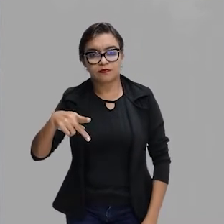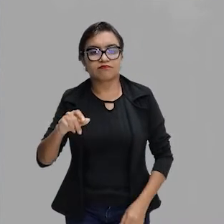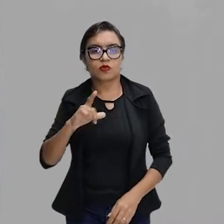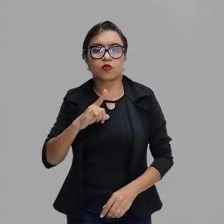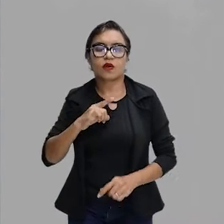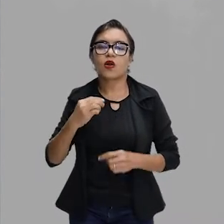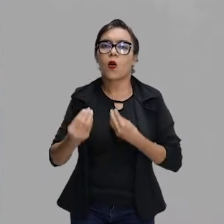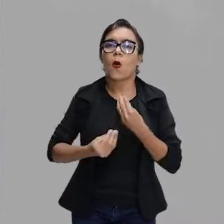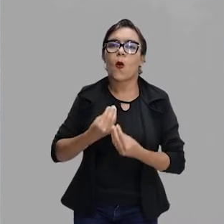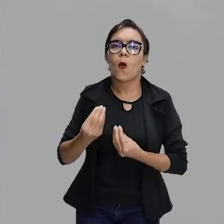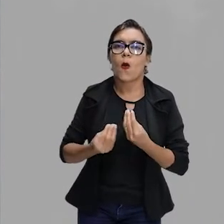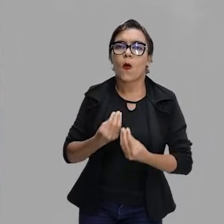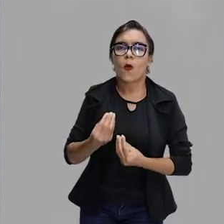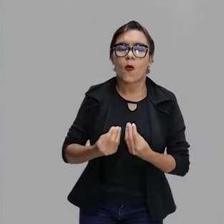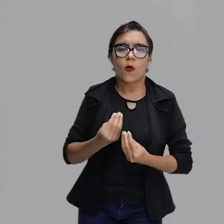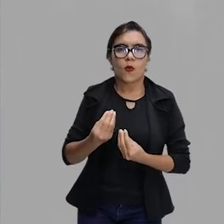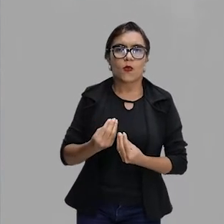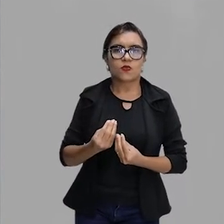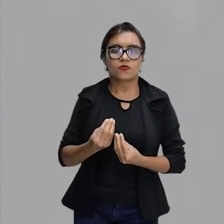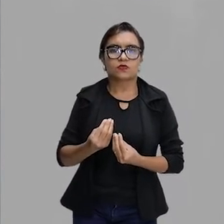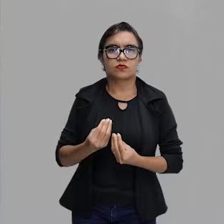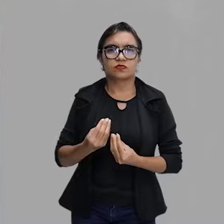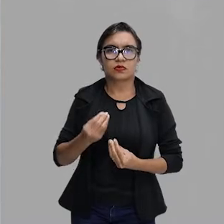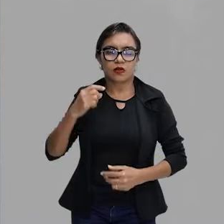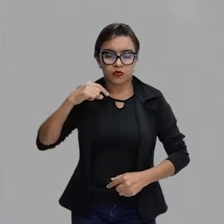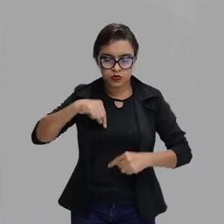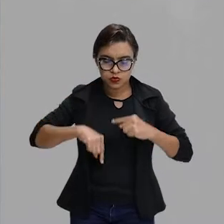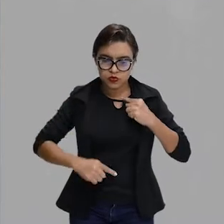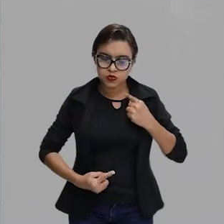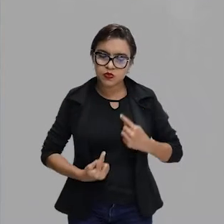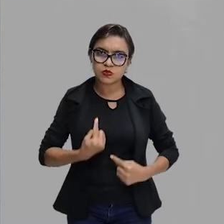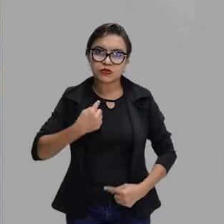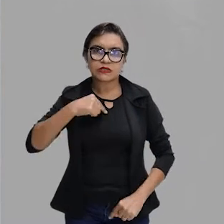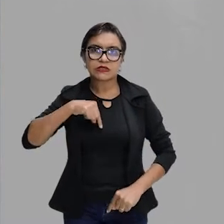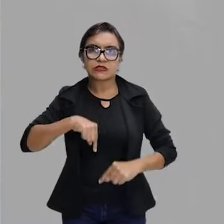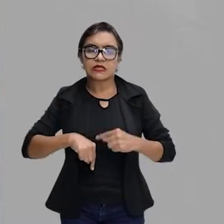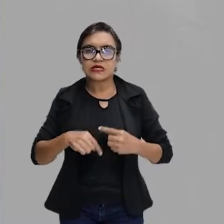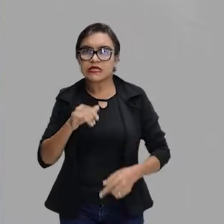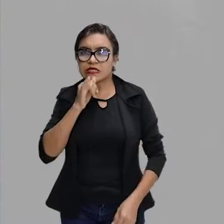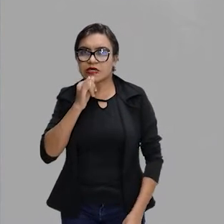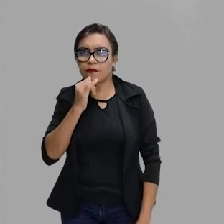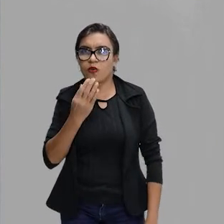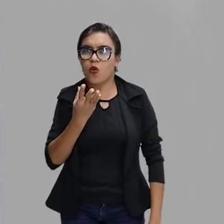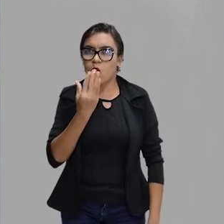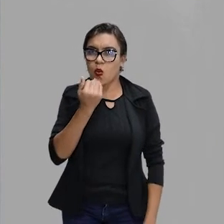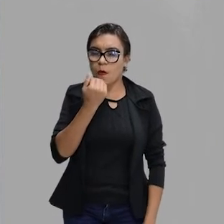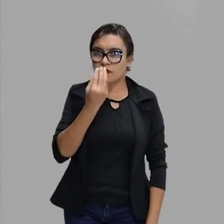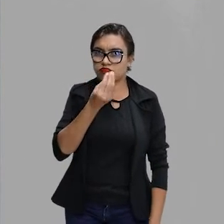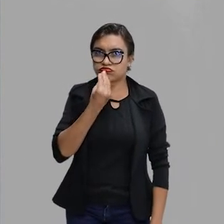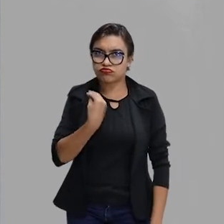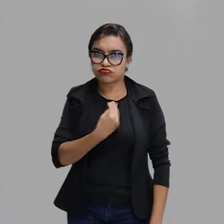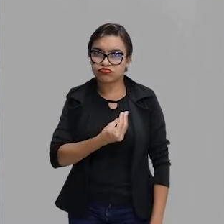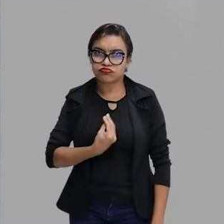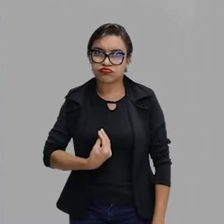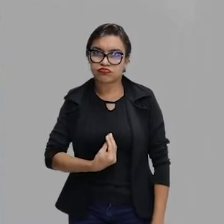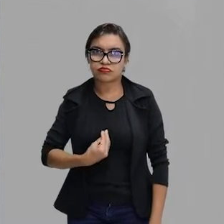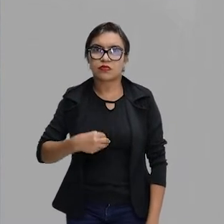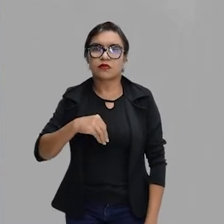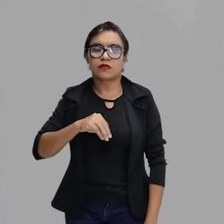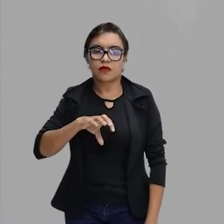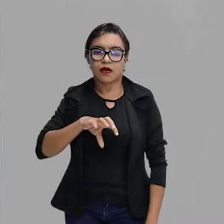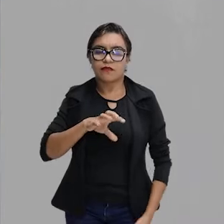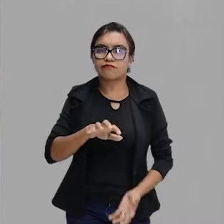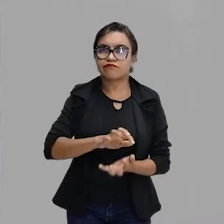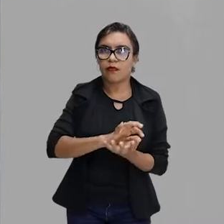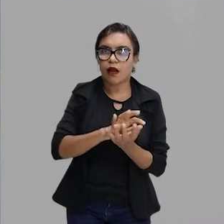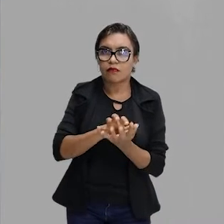Para saber, por exemplo, se o sistema digestivo desse animal está funcionando direito, se ele está ruminando, por exemplo, entendeu? Se ele não tem nenhum tipo de doença. Se